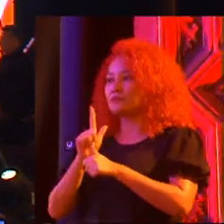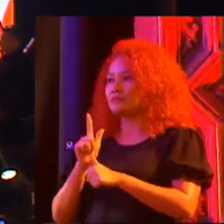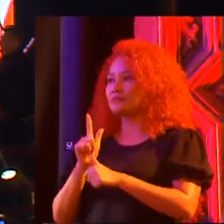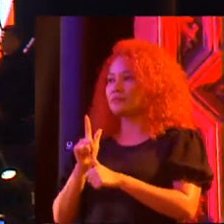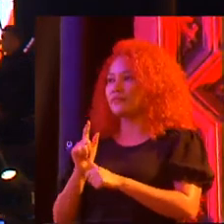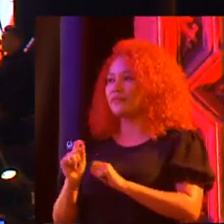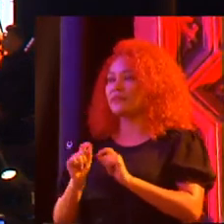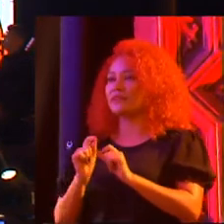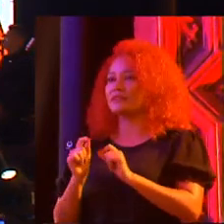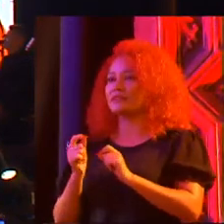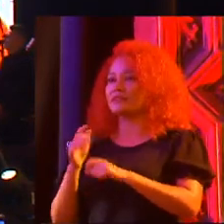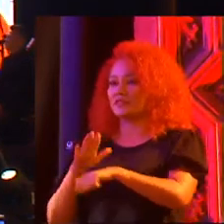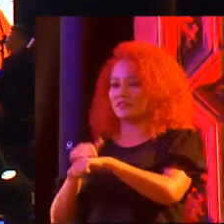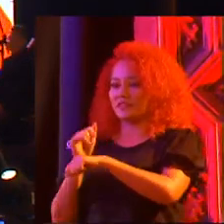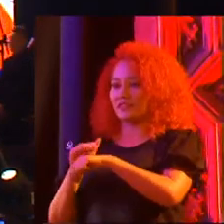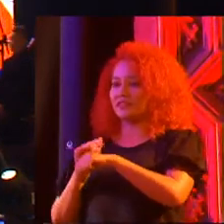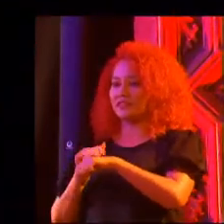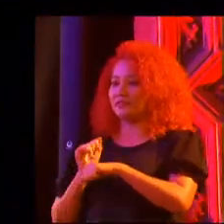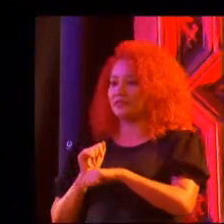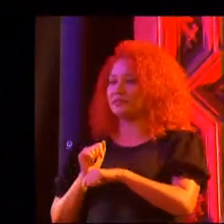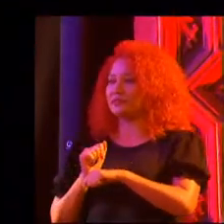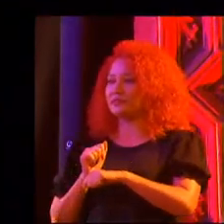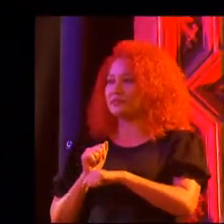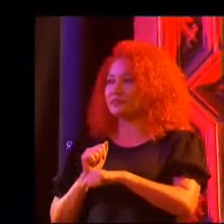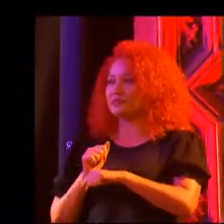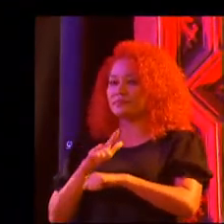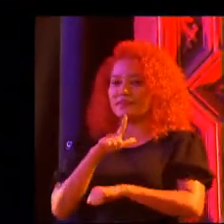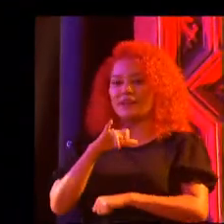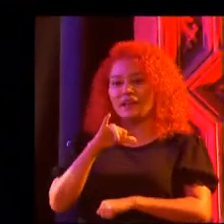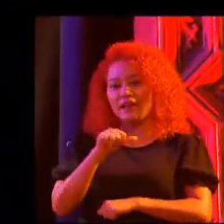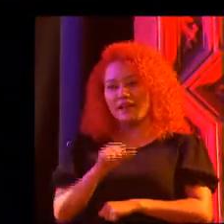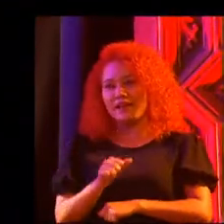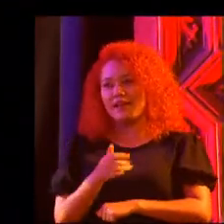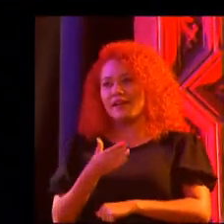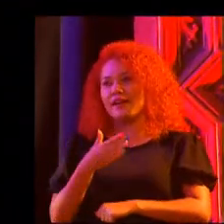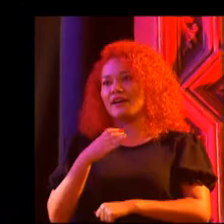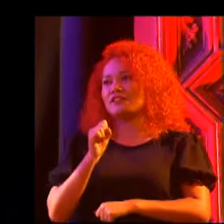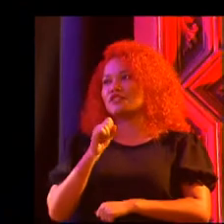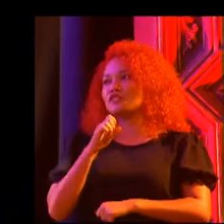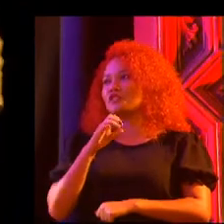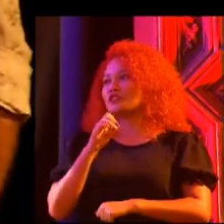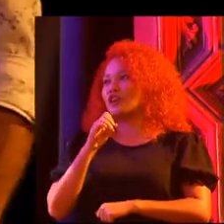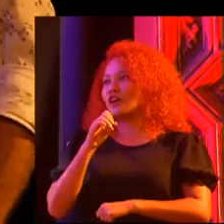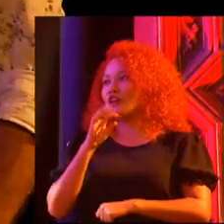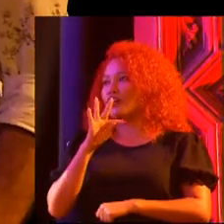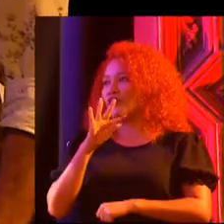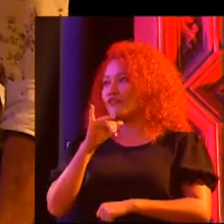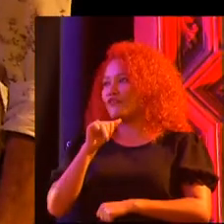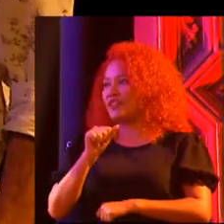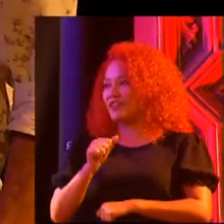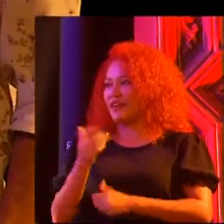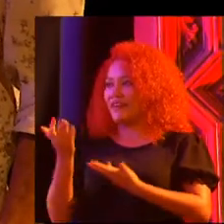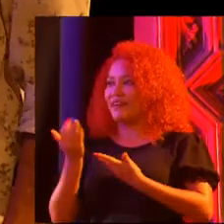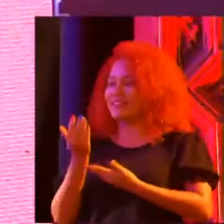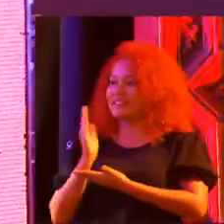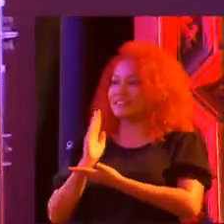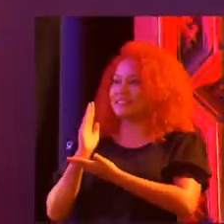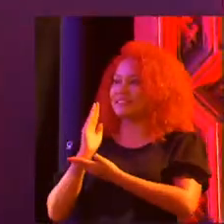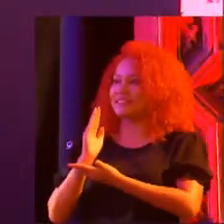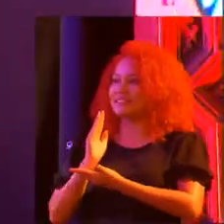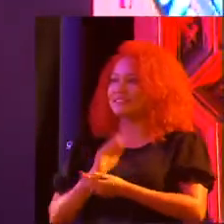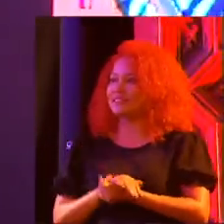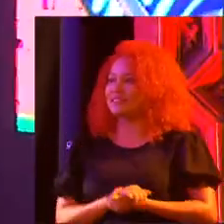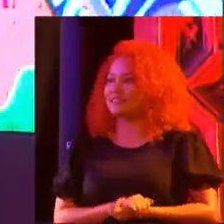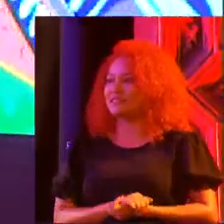A primeira premiada. Vamos convidar Lia Sofia para receber. Venha, Lia, receber seu prêmio.